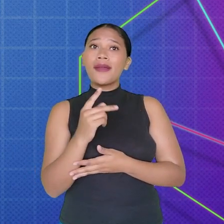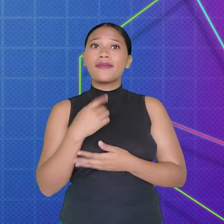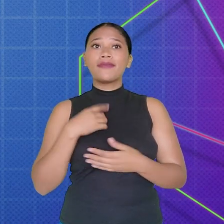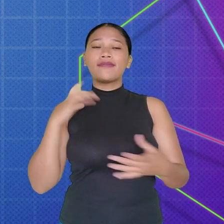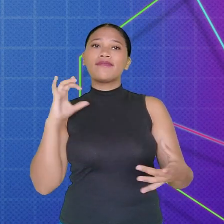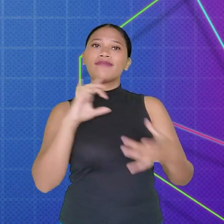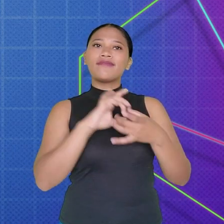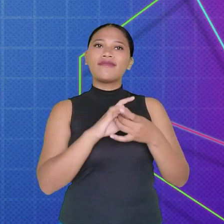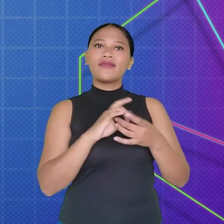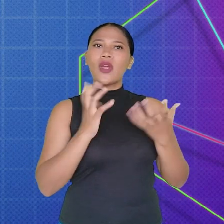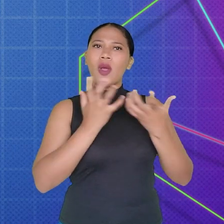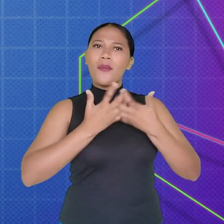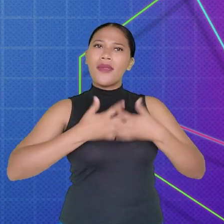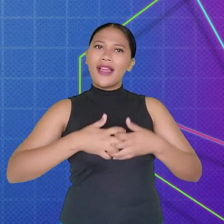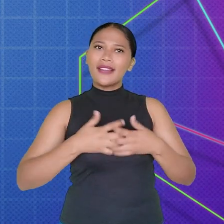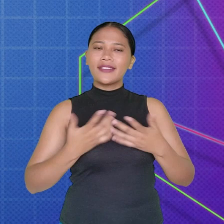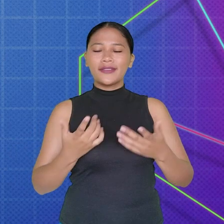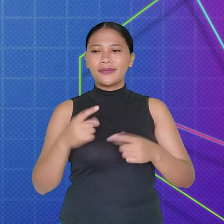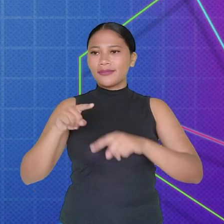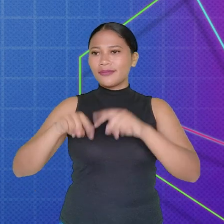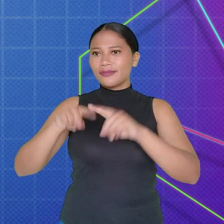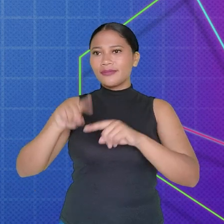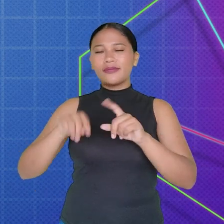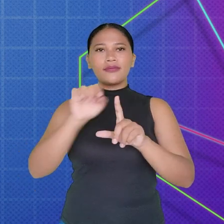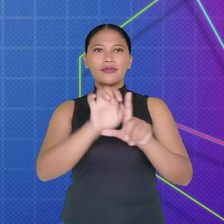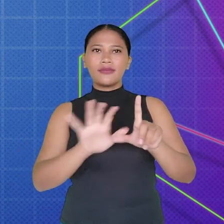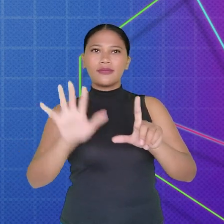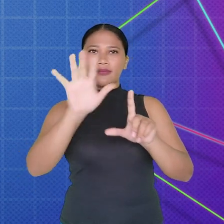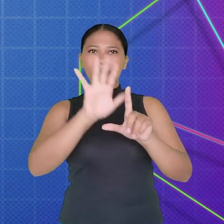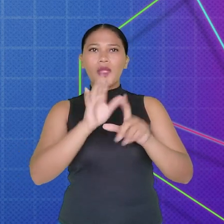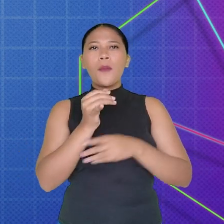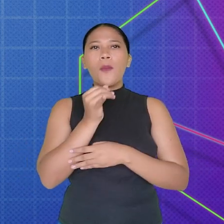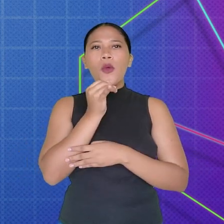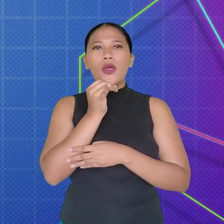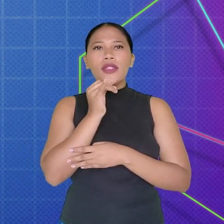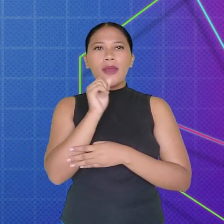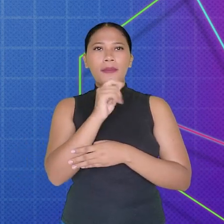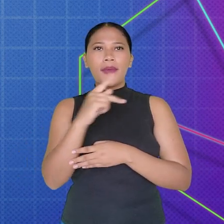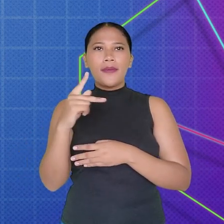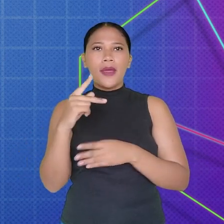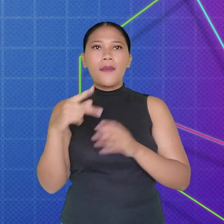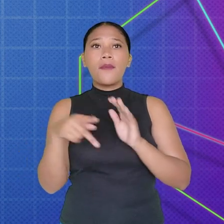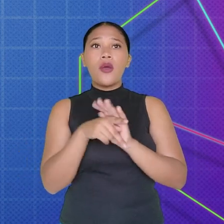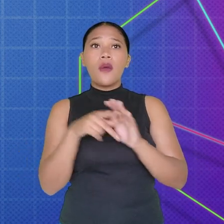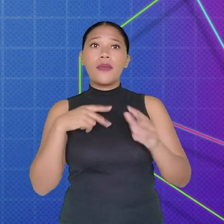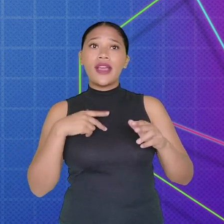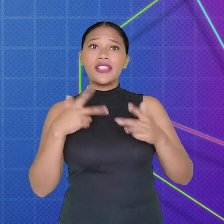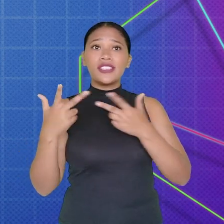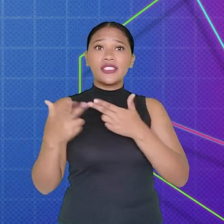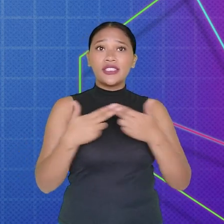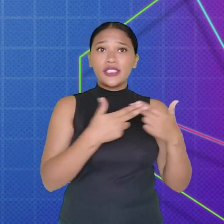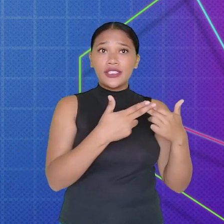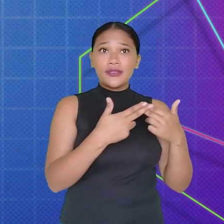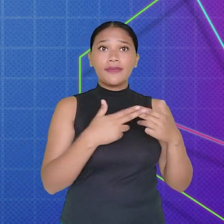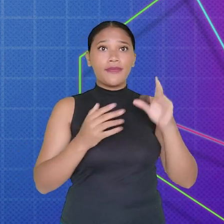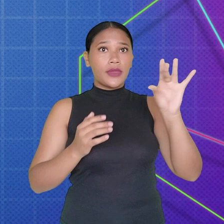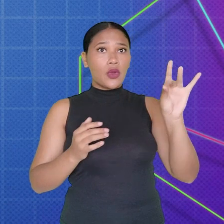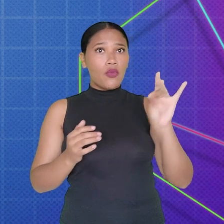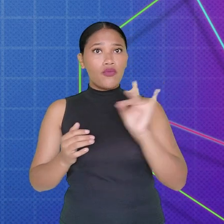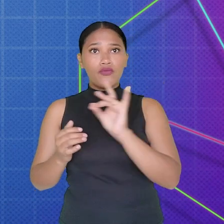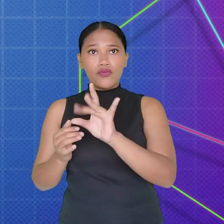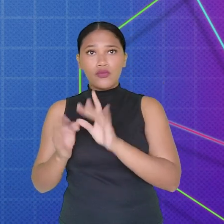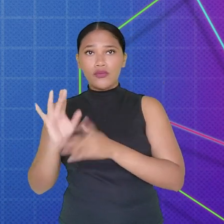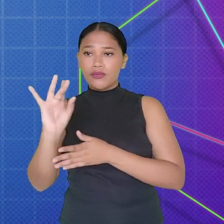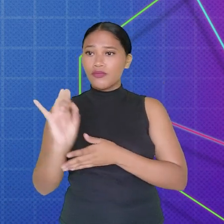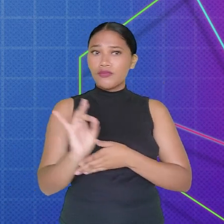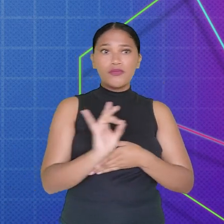aplicativos para criar interações complexas entre elementos da interface, como em aplicativos de edição de imagens, em que é possível arrastar e soltar